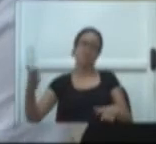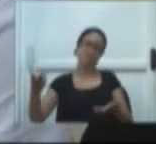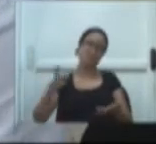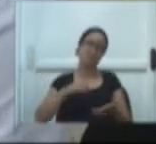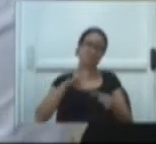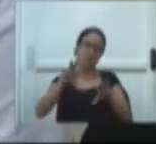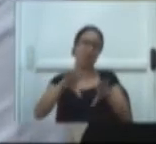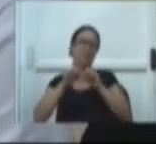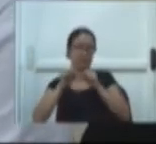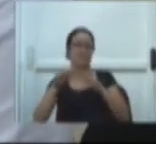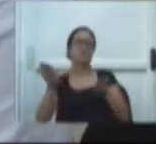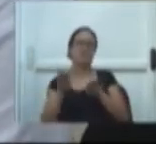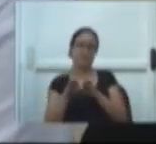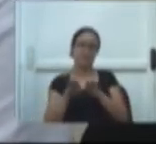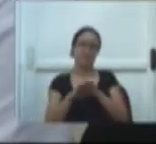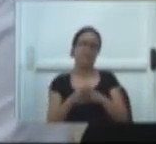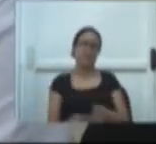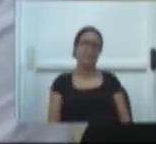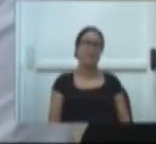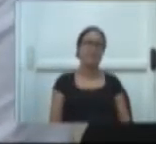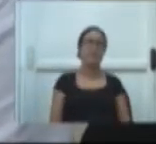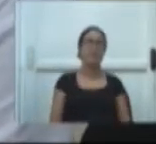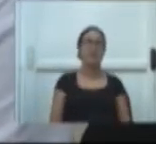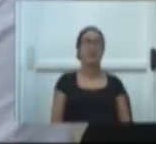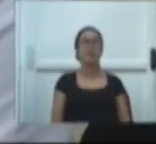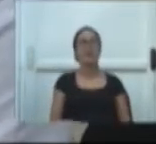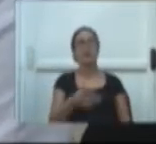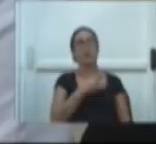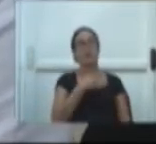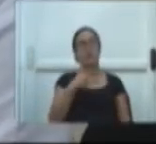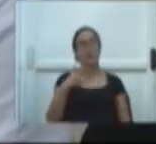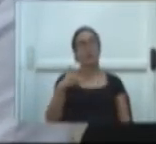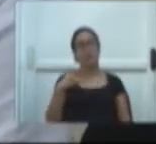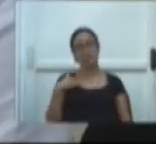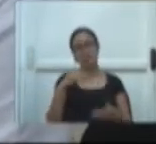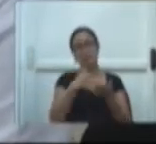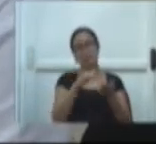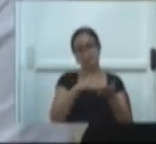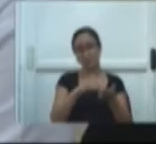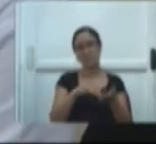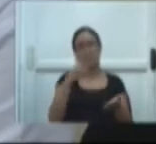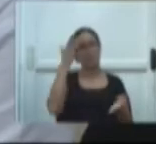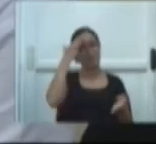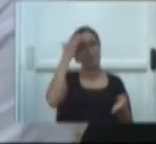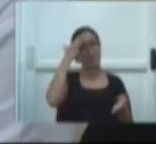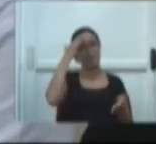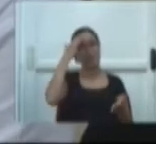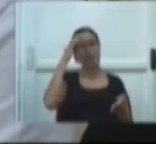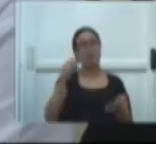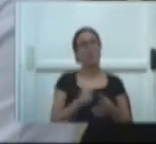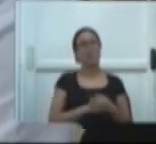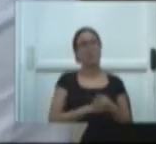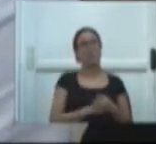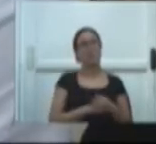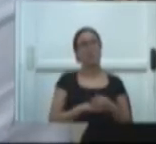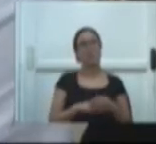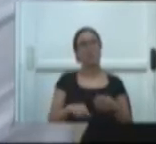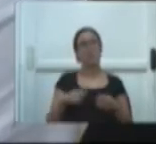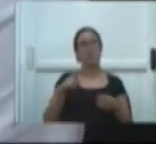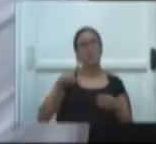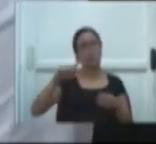a questão de suspensão da dengue, porque o próprio secretário da Saúde admitiu e sabe que o pico realmente vai